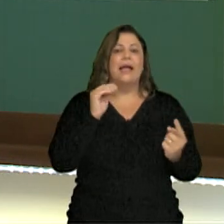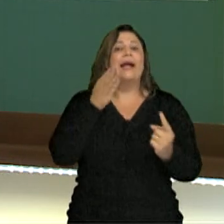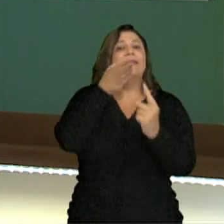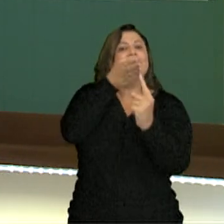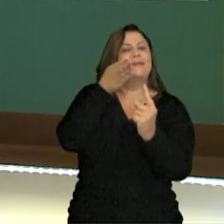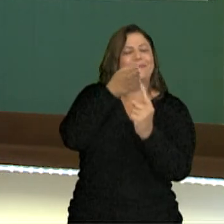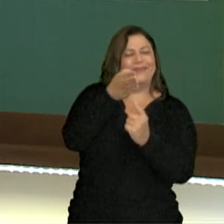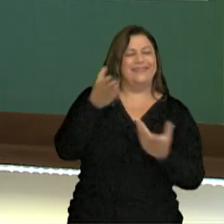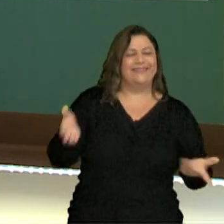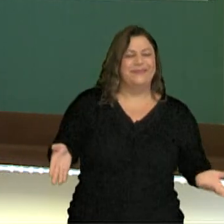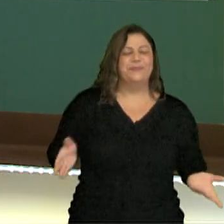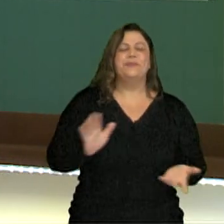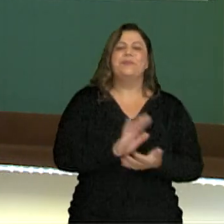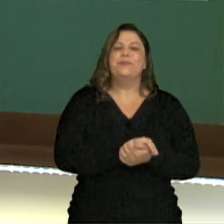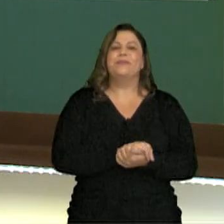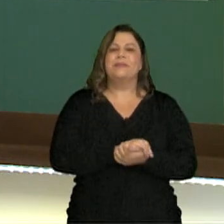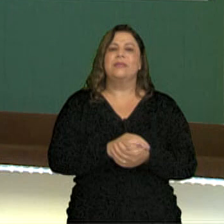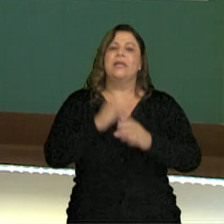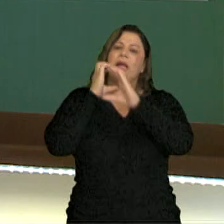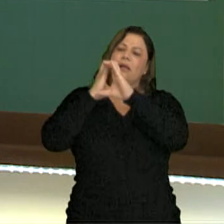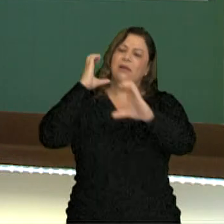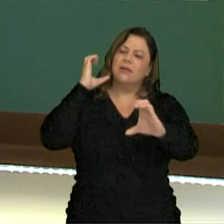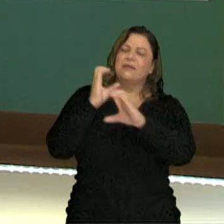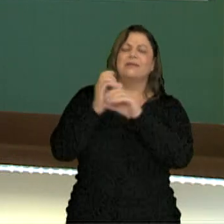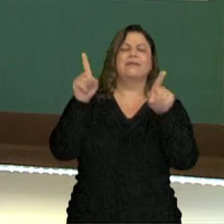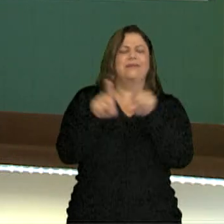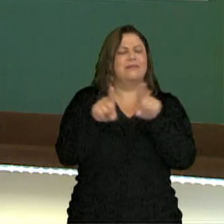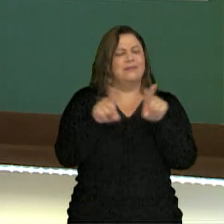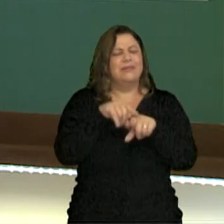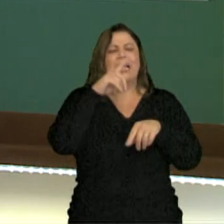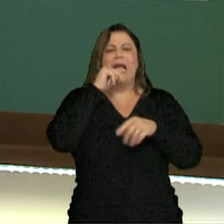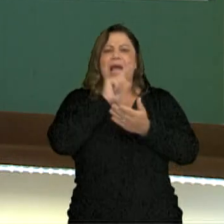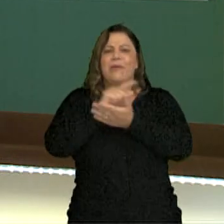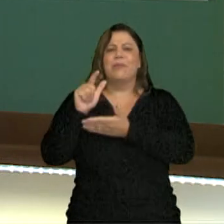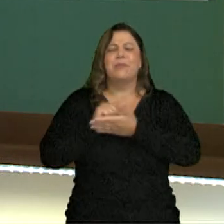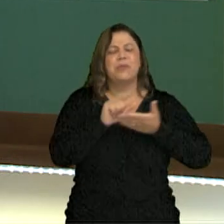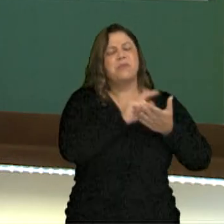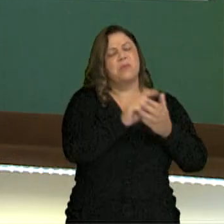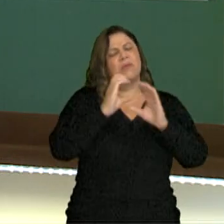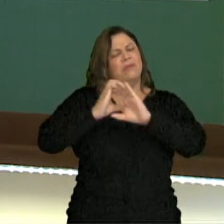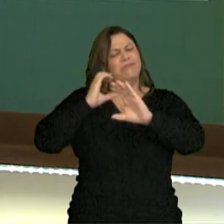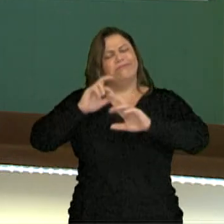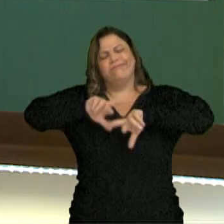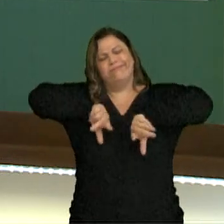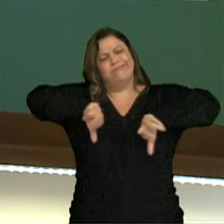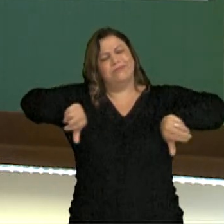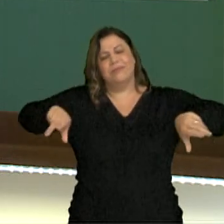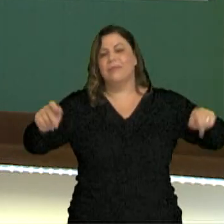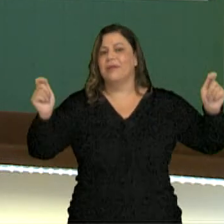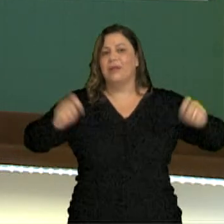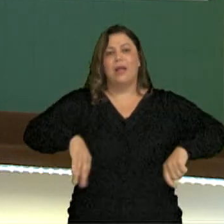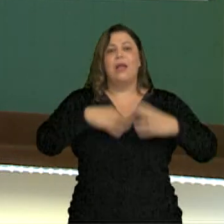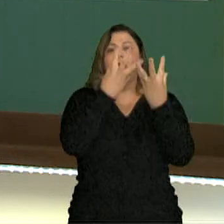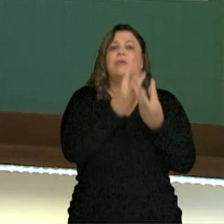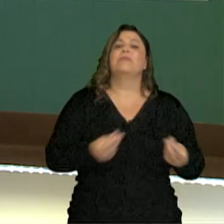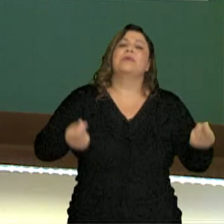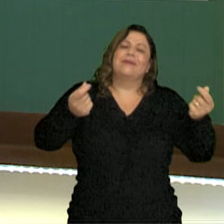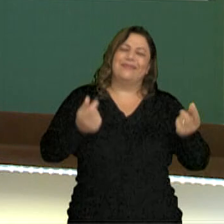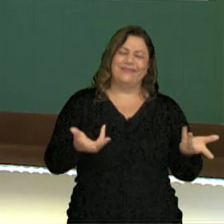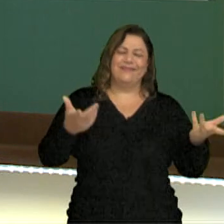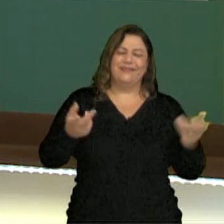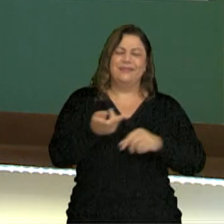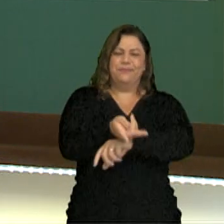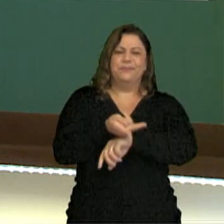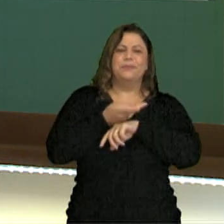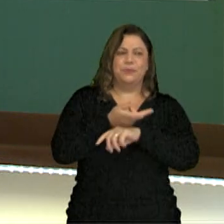pais. Acesso ao saneamento básico, ai, agora vai ter água tratada, esgoto, isso tudo é o benefício que a pessoa vai